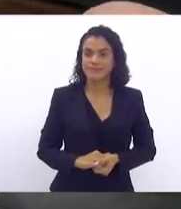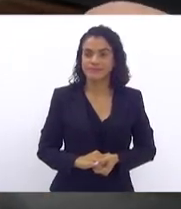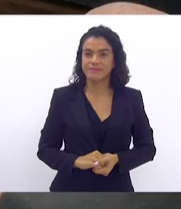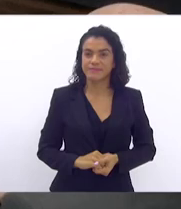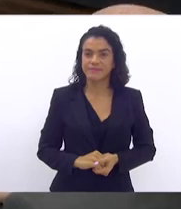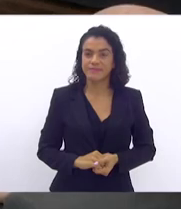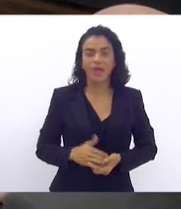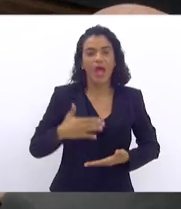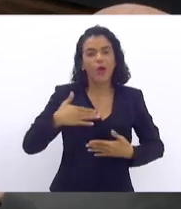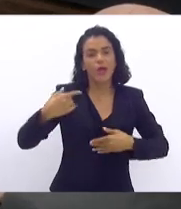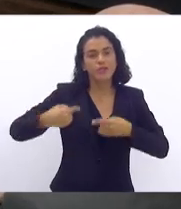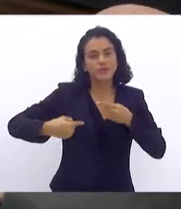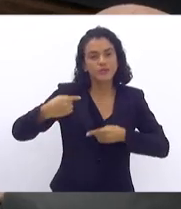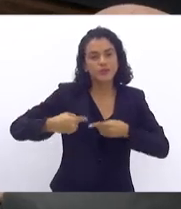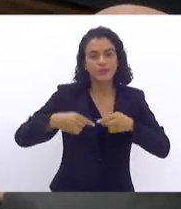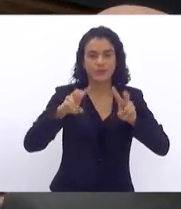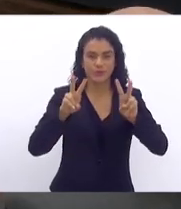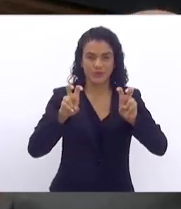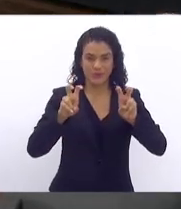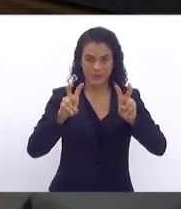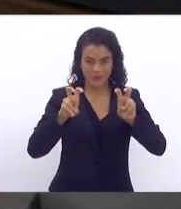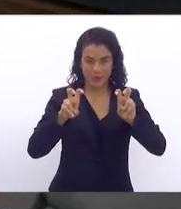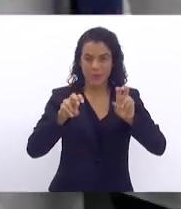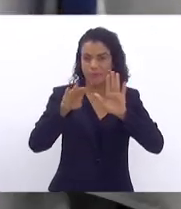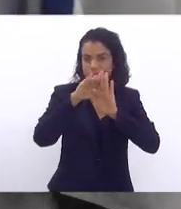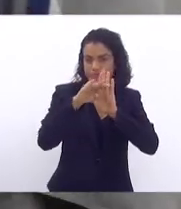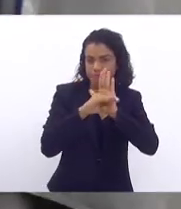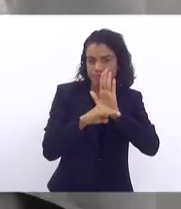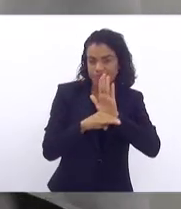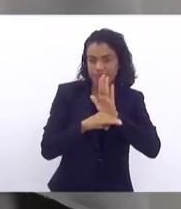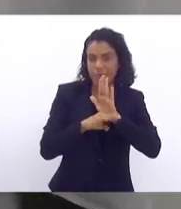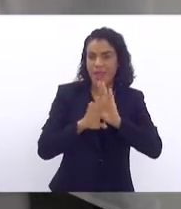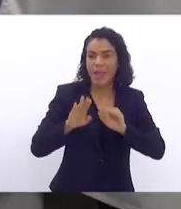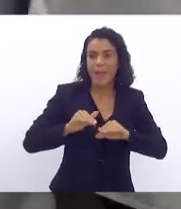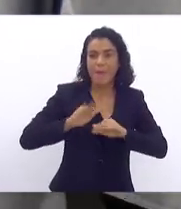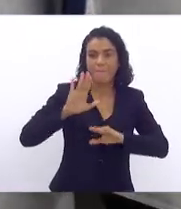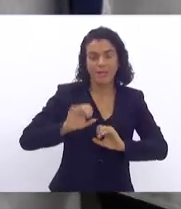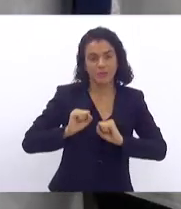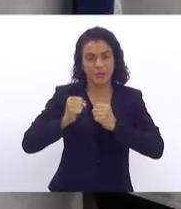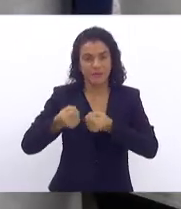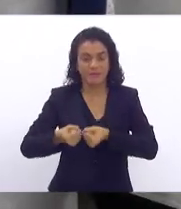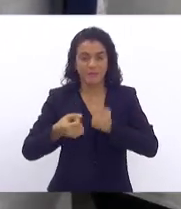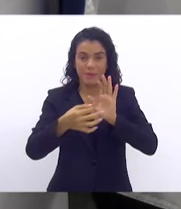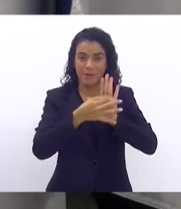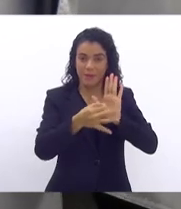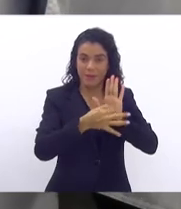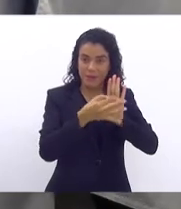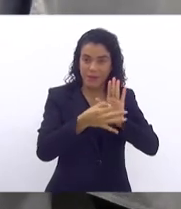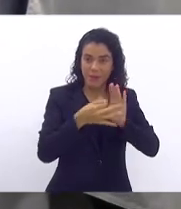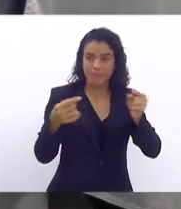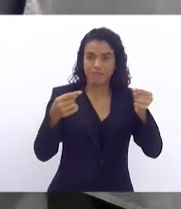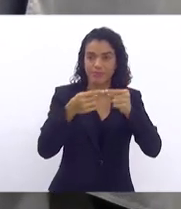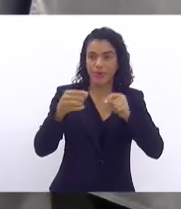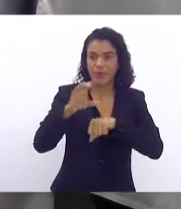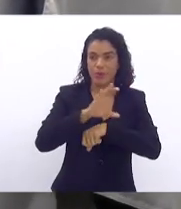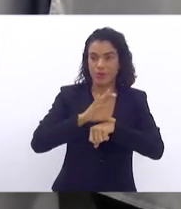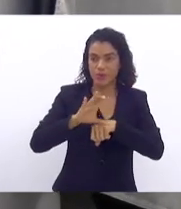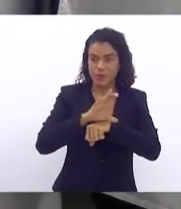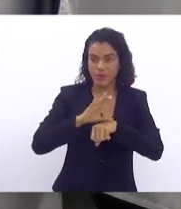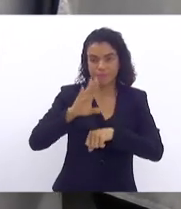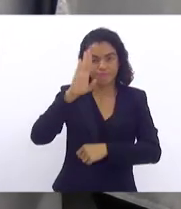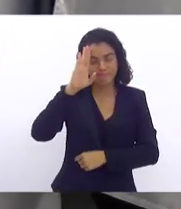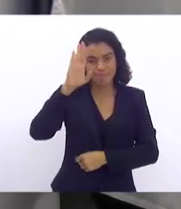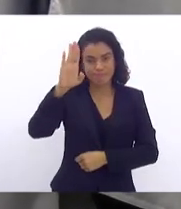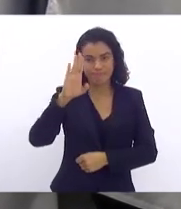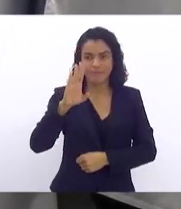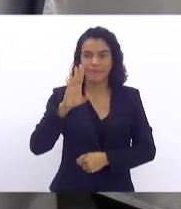eu estou em discussão da matéria, estou discutindo a matéria, e muito mais numa defesa do parecer pela constitucionalidade. E tenho primado aqui na CCJ,